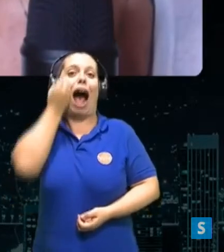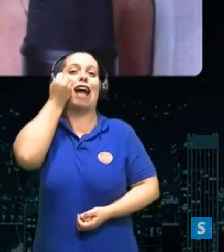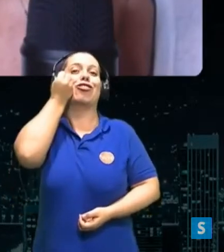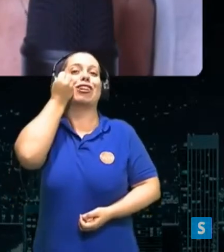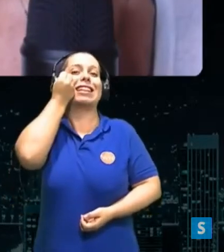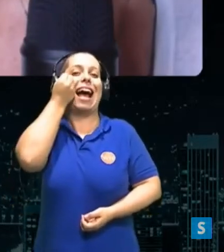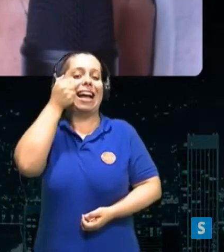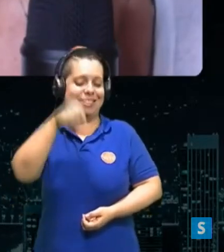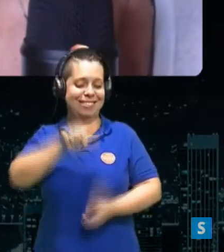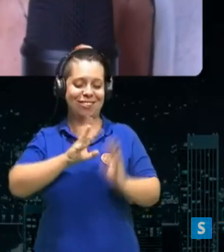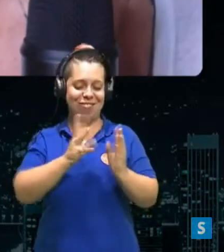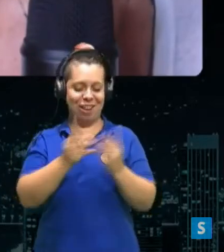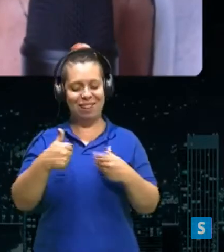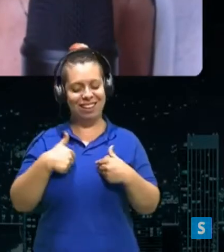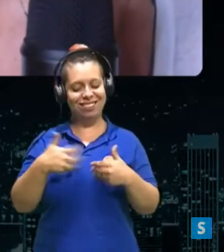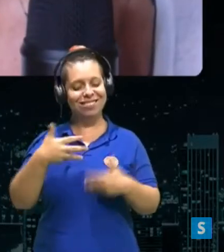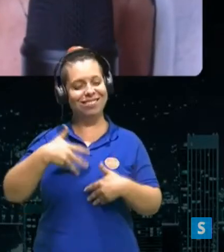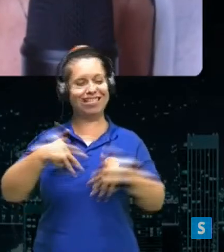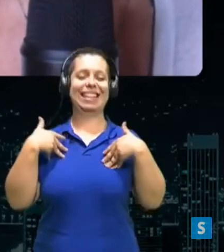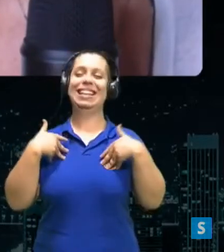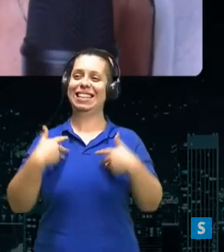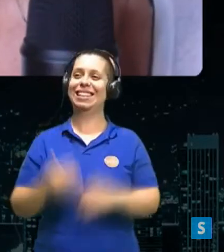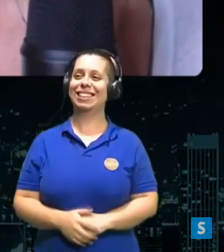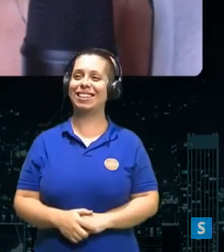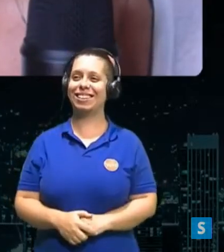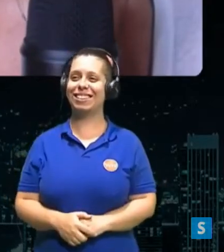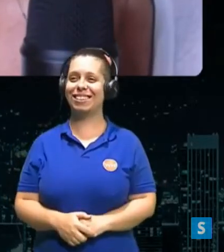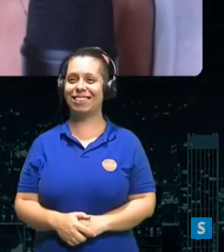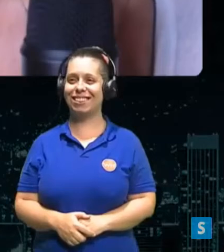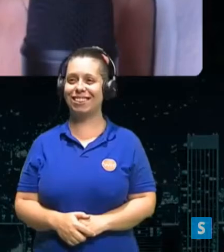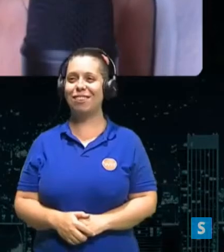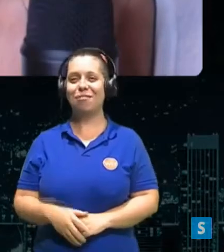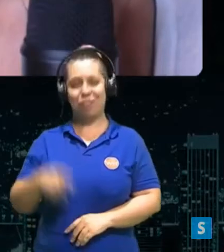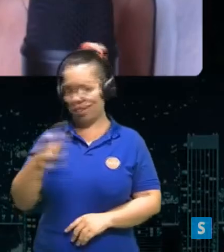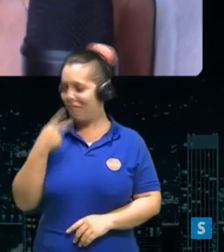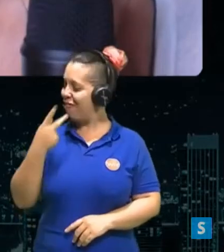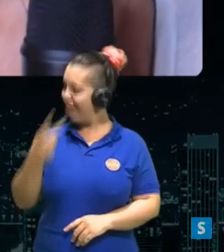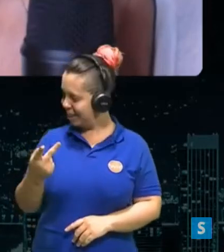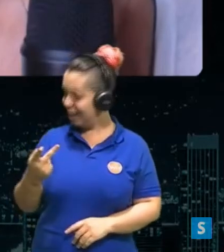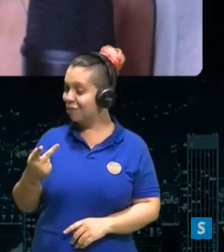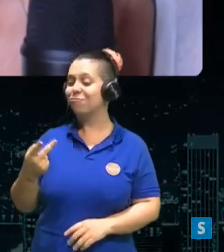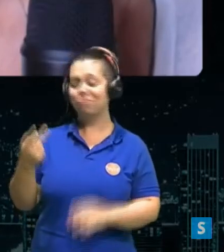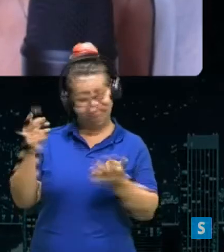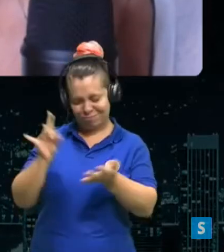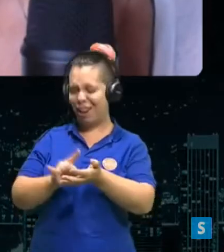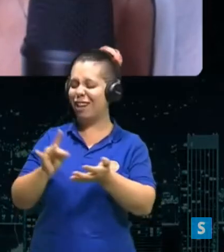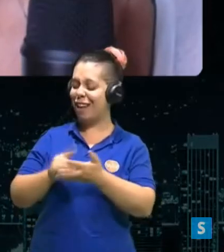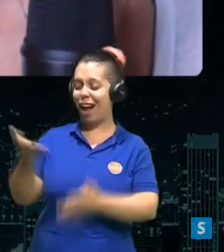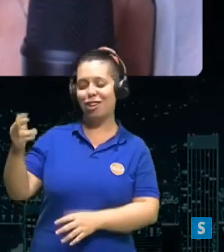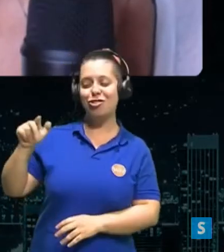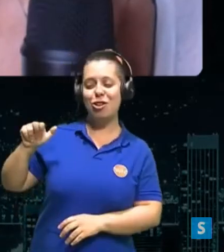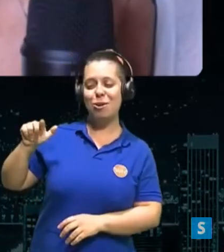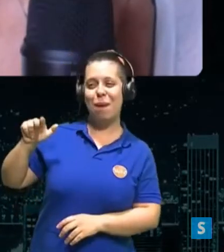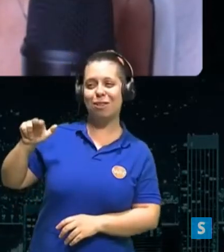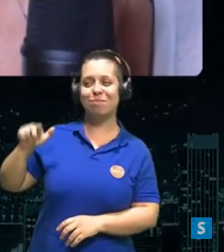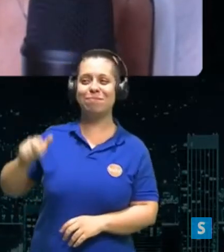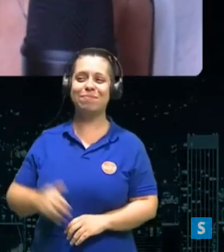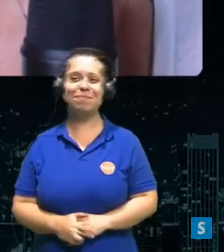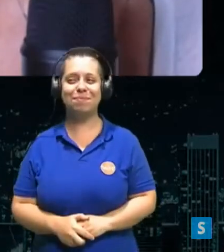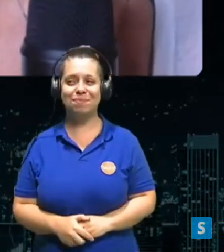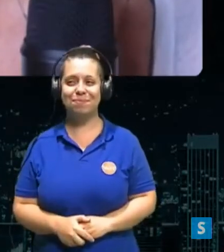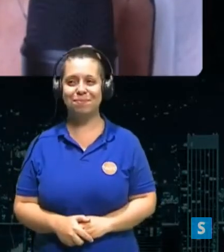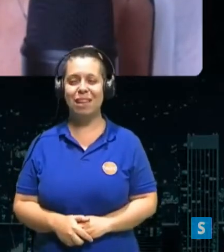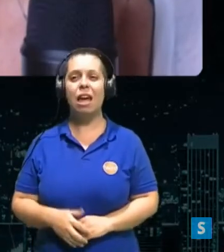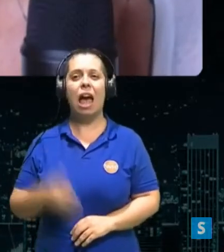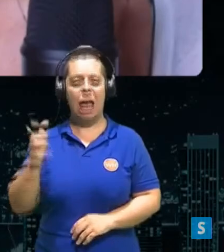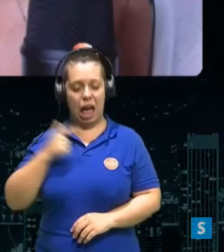família é muito verdade você fala a verdade irmã para gente tem a ver